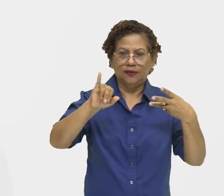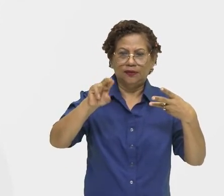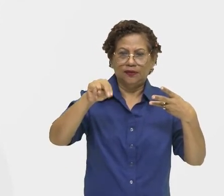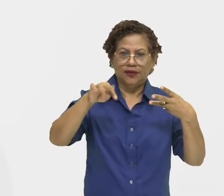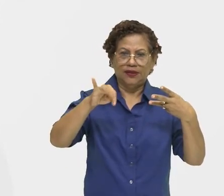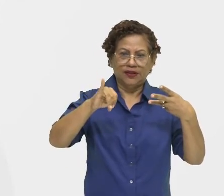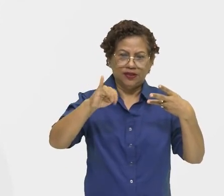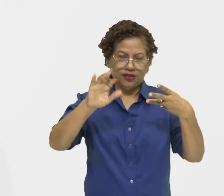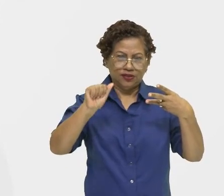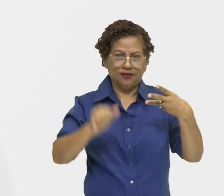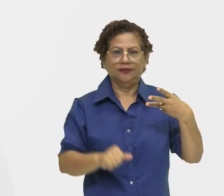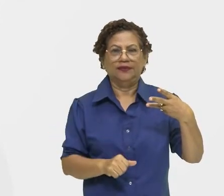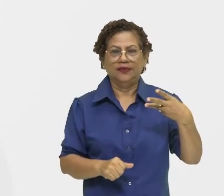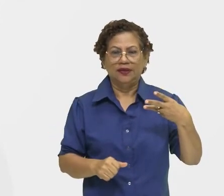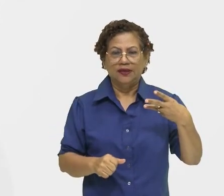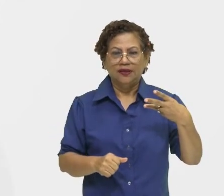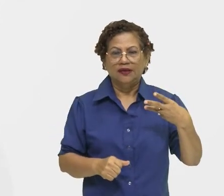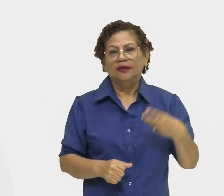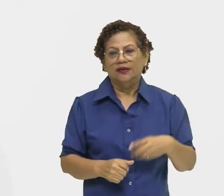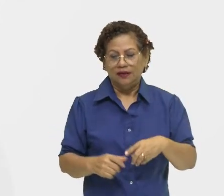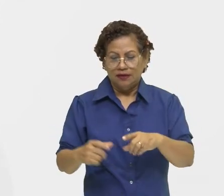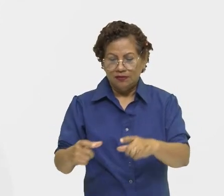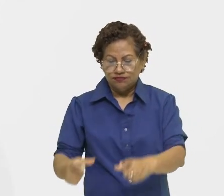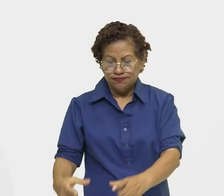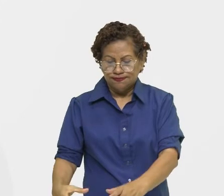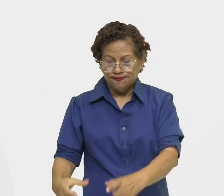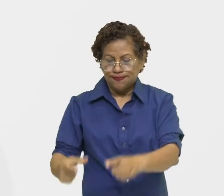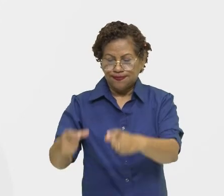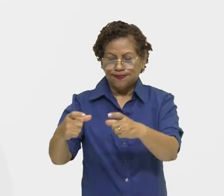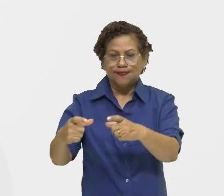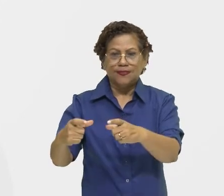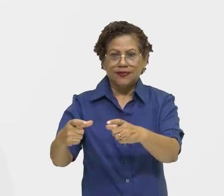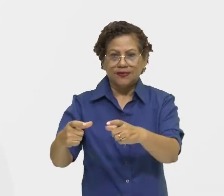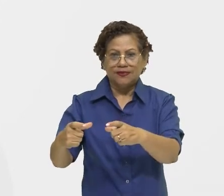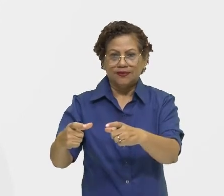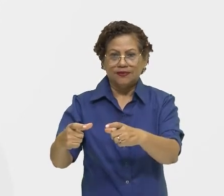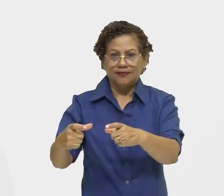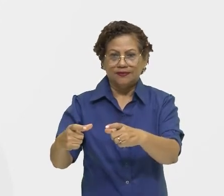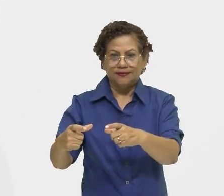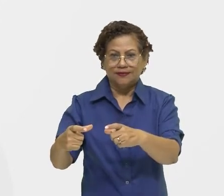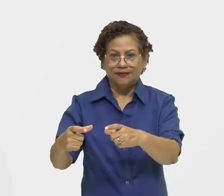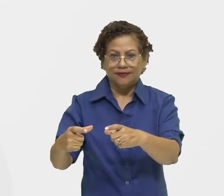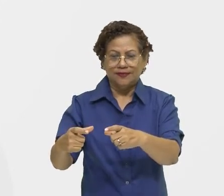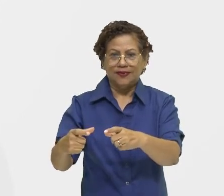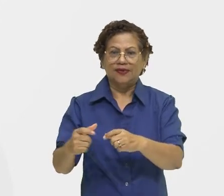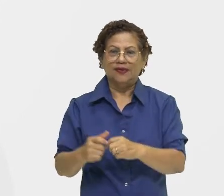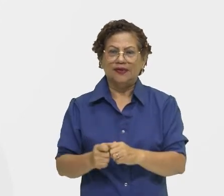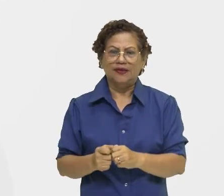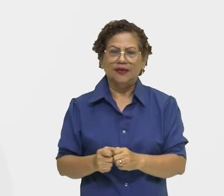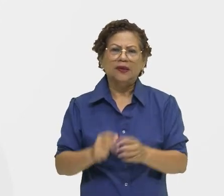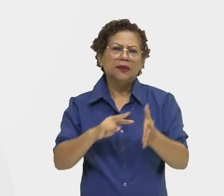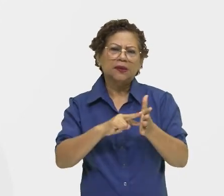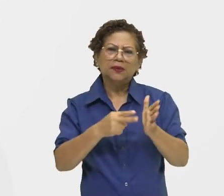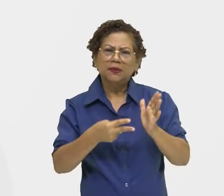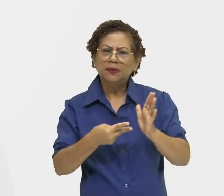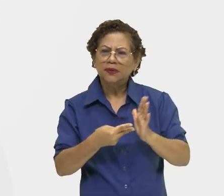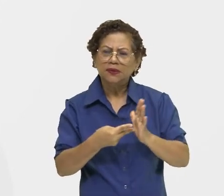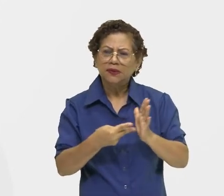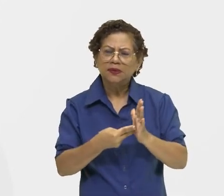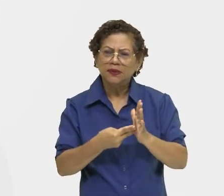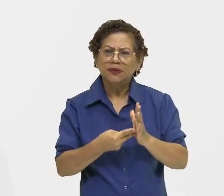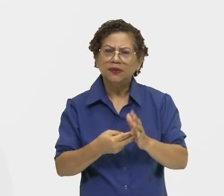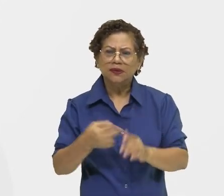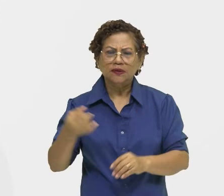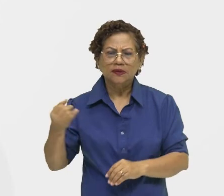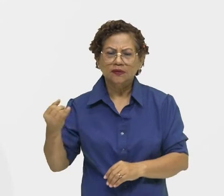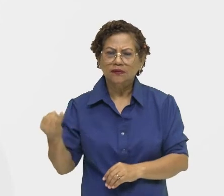A ordem coríntia é uma evolução da ordem jônica, no sentido de uma maior